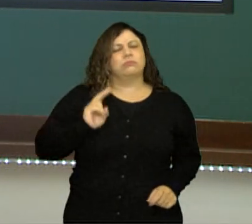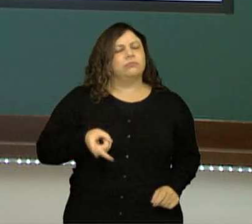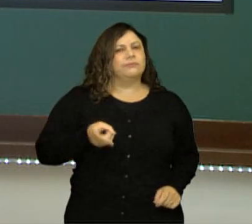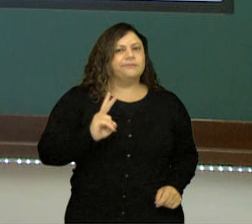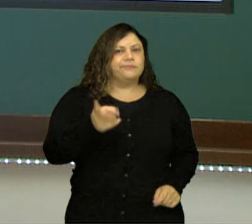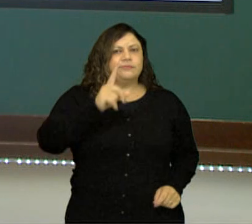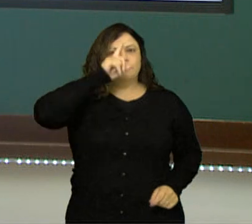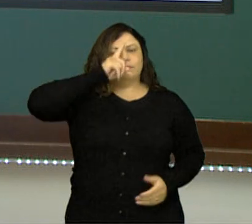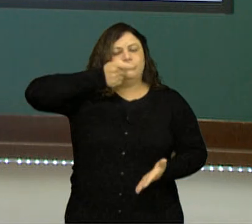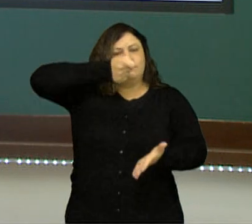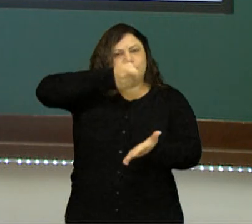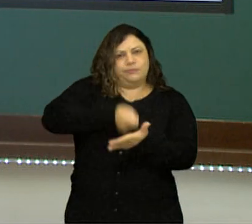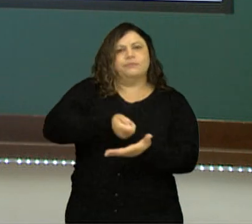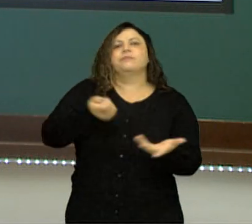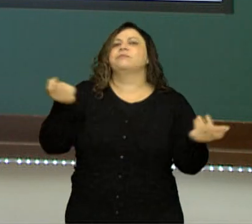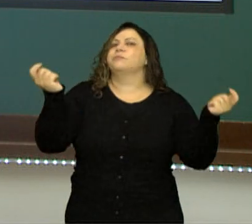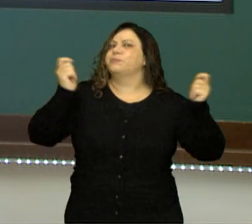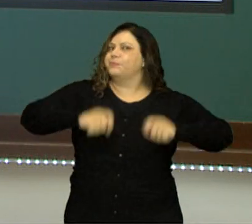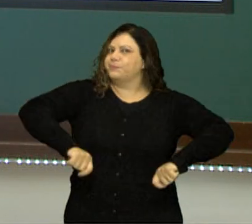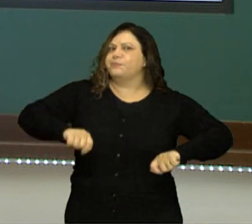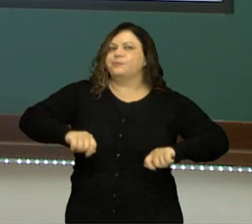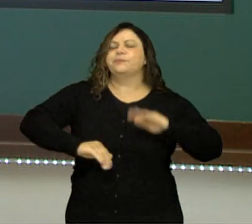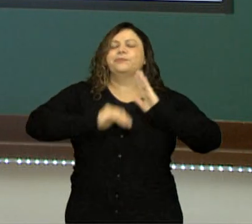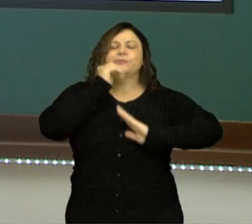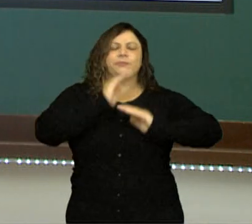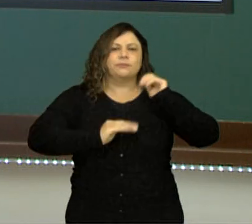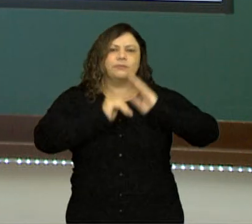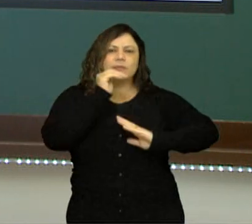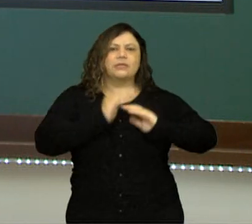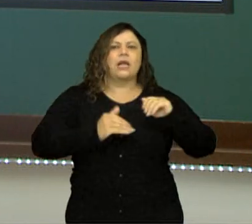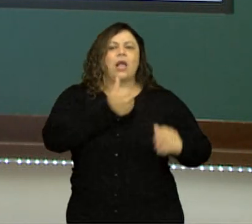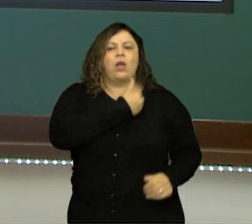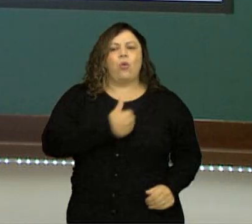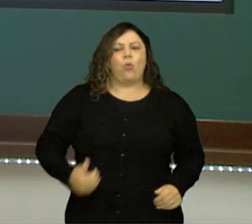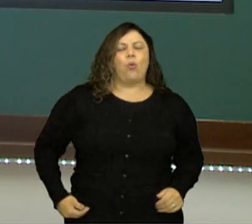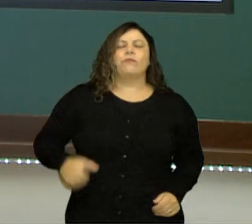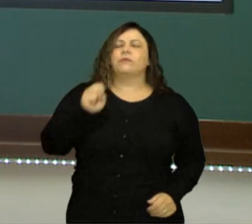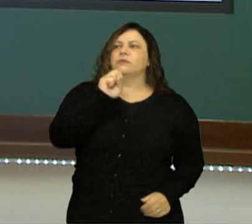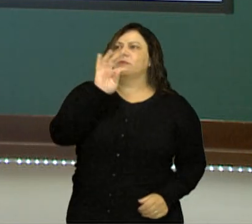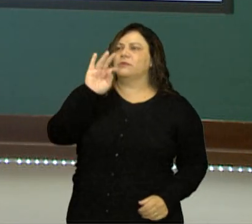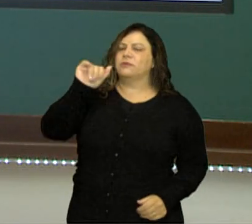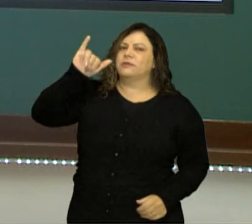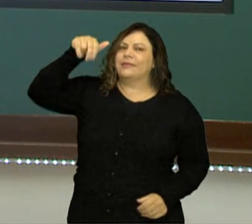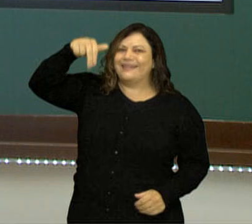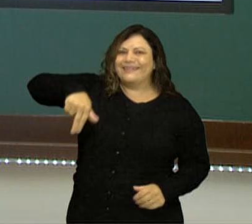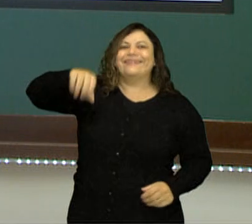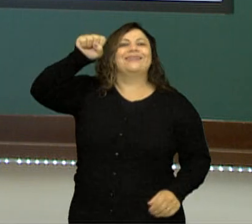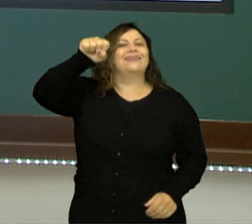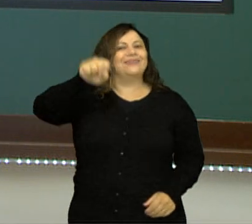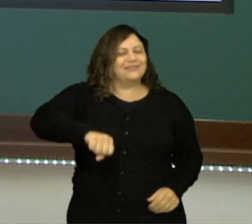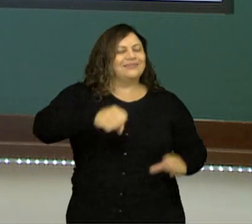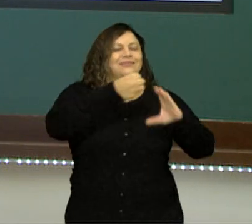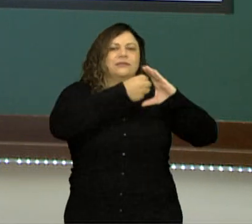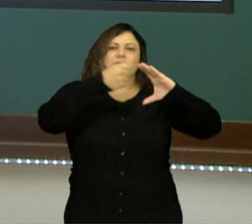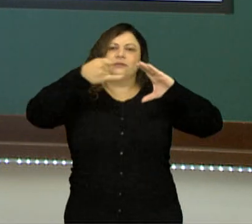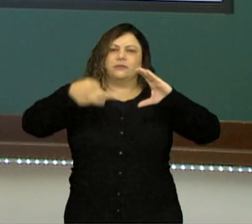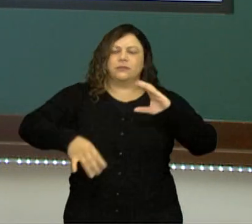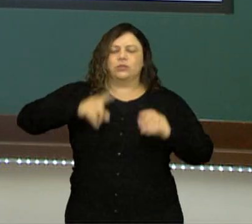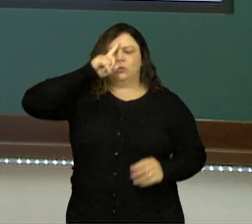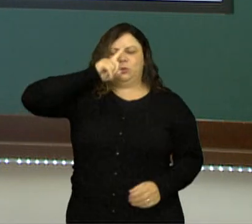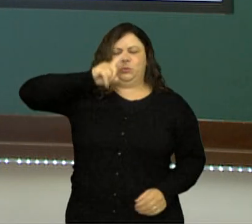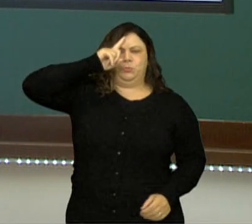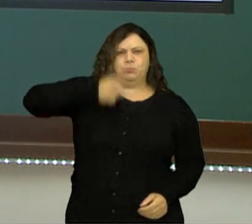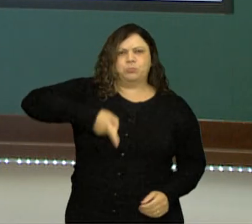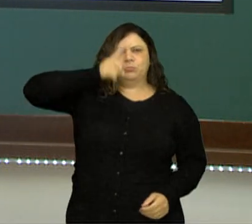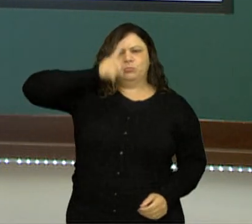fundamental conhecer os crimes praticados por essas ditaduras e o governo do Stalin, sim, é caracterizado por ser um governo ditatorial,